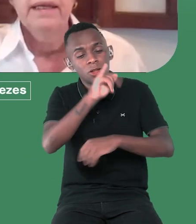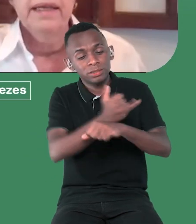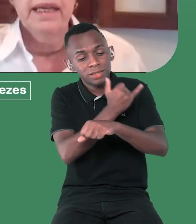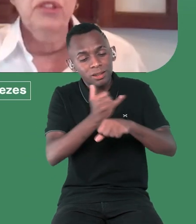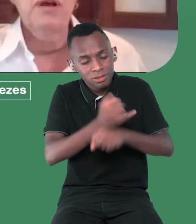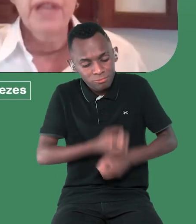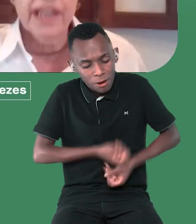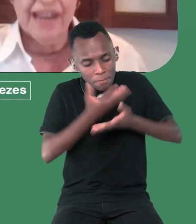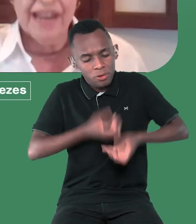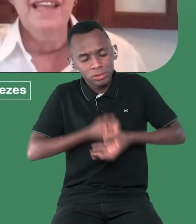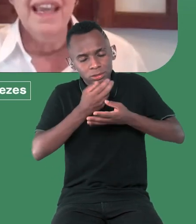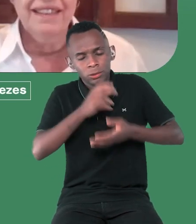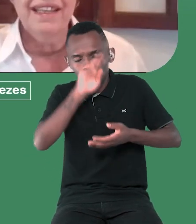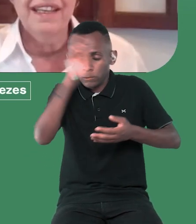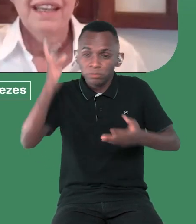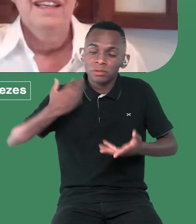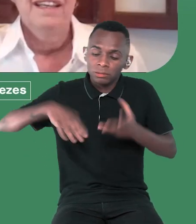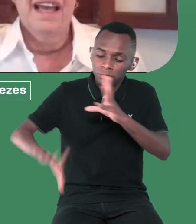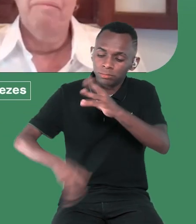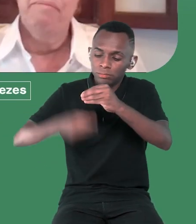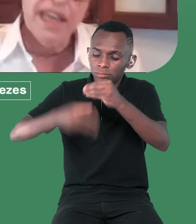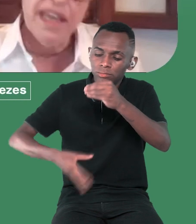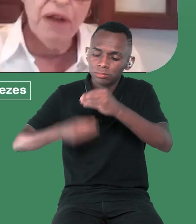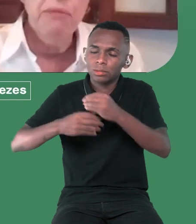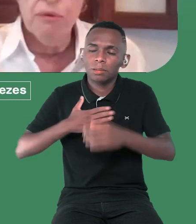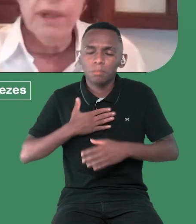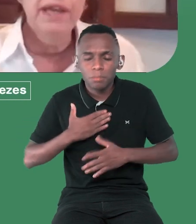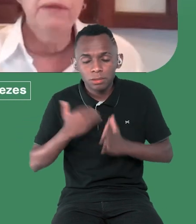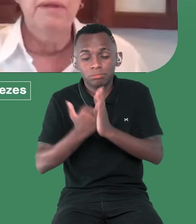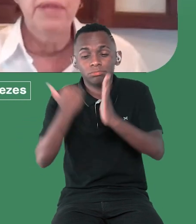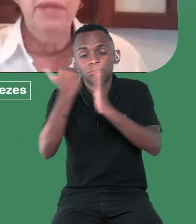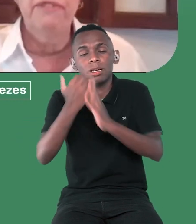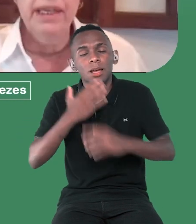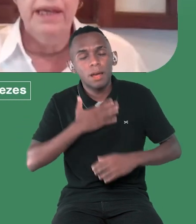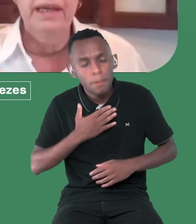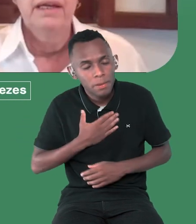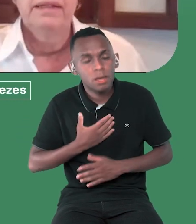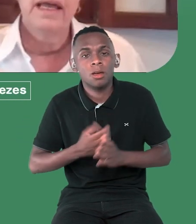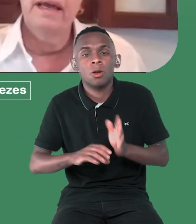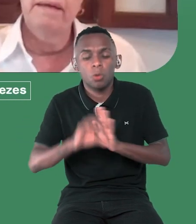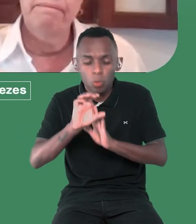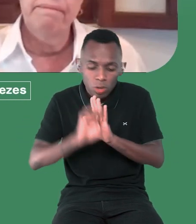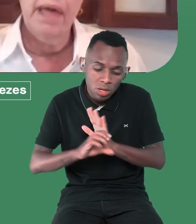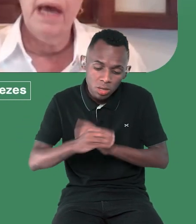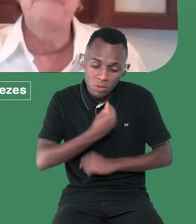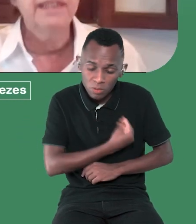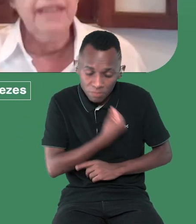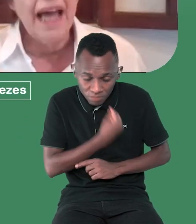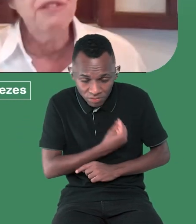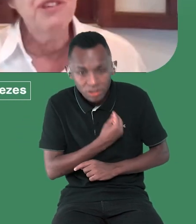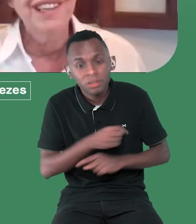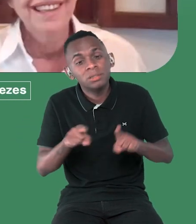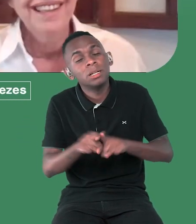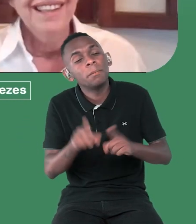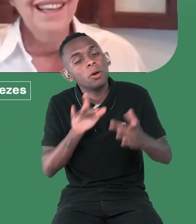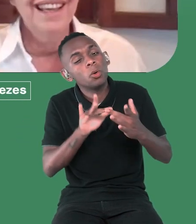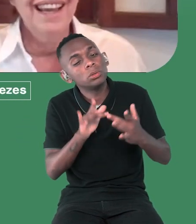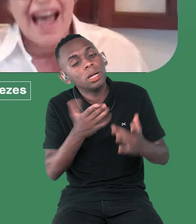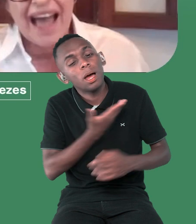dela, e só me engrandece a minha, o meu currículo, a minha vida, a